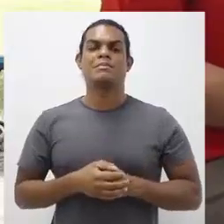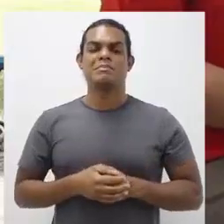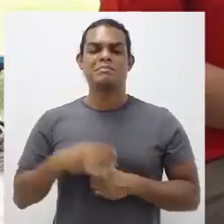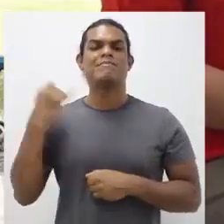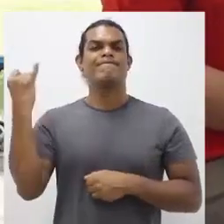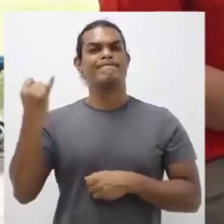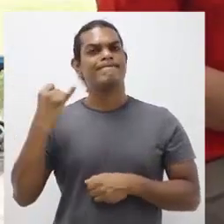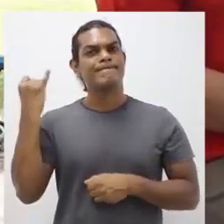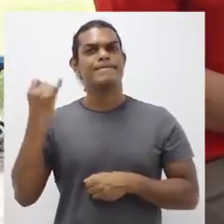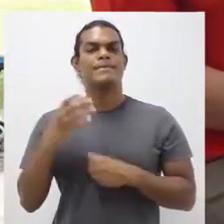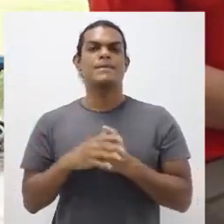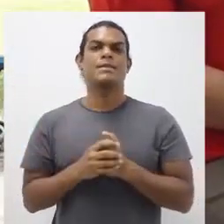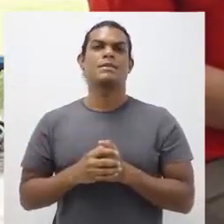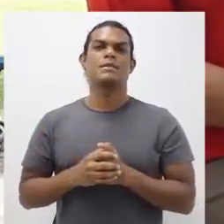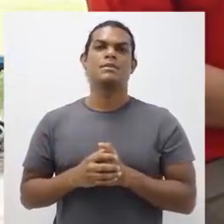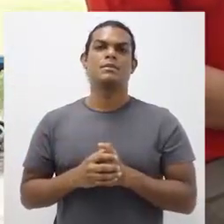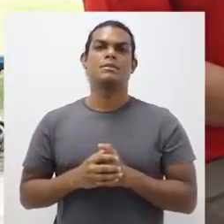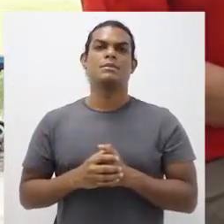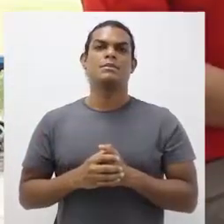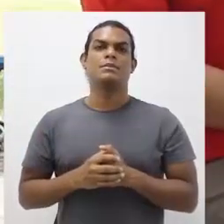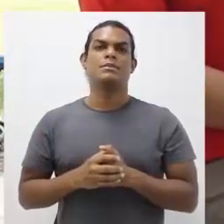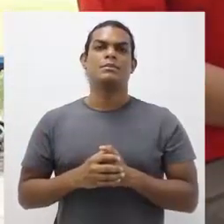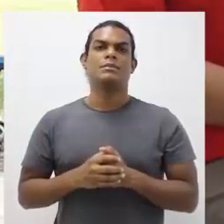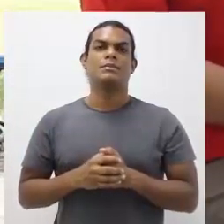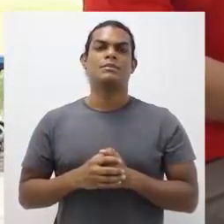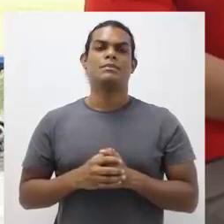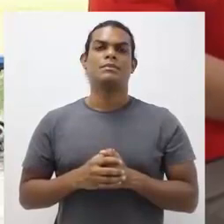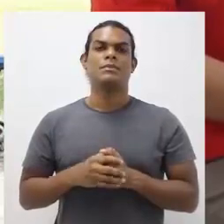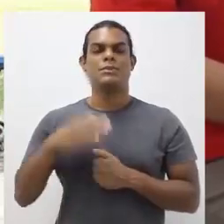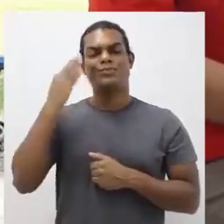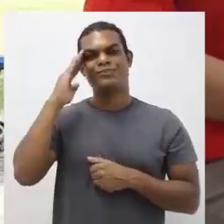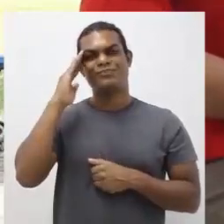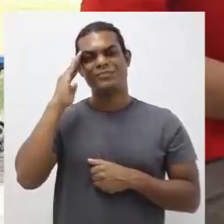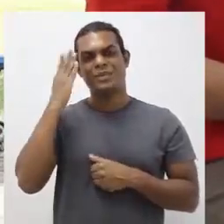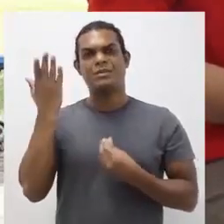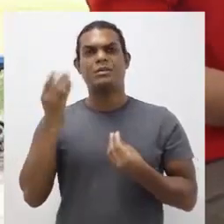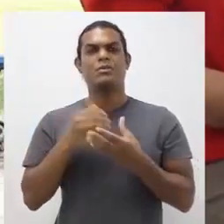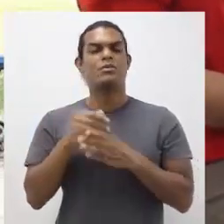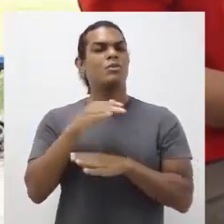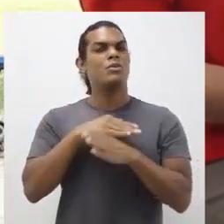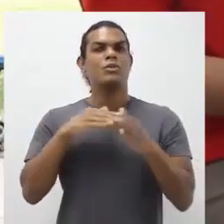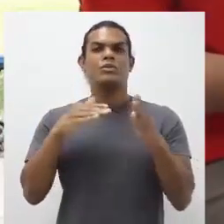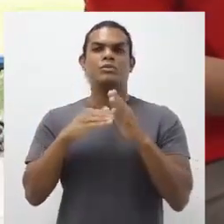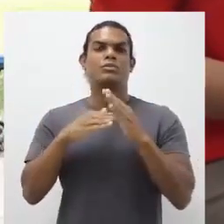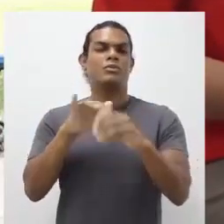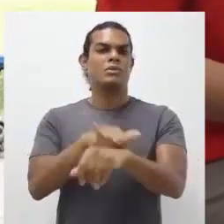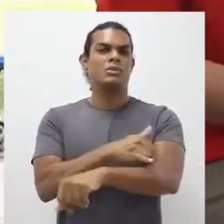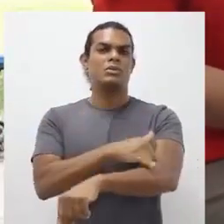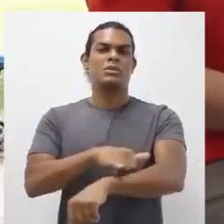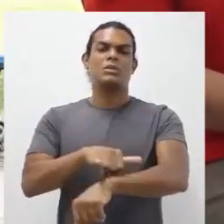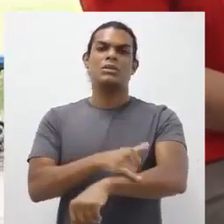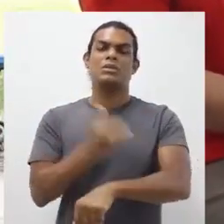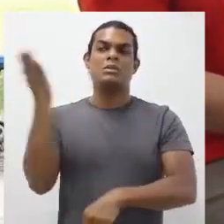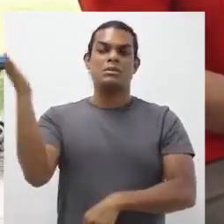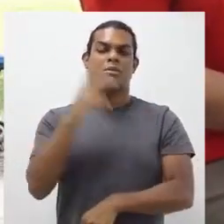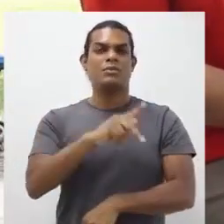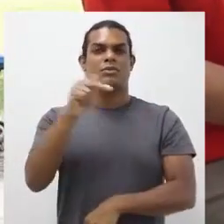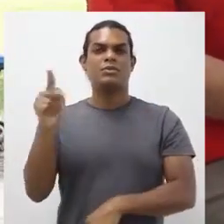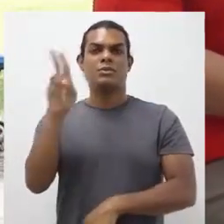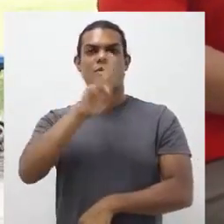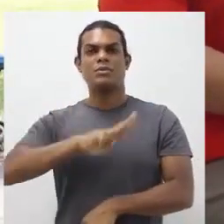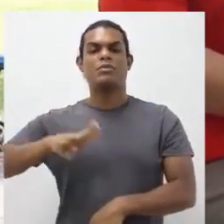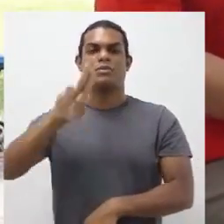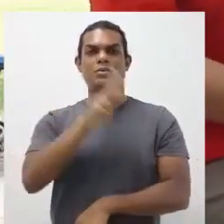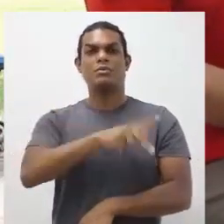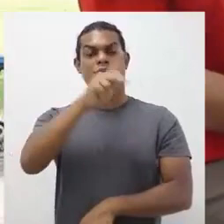Muito interessante mesmo. Então, ficamos por aqui, vocês puderam entender todas as possibilidades, tanto que a professora Flávia utiliza